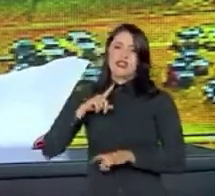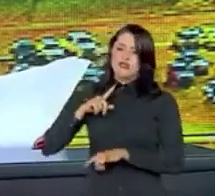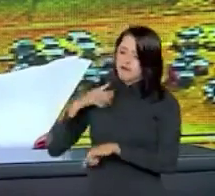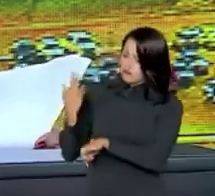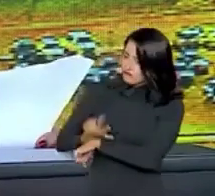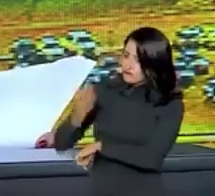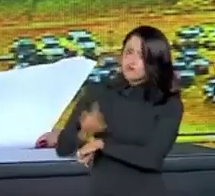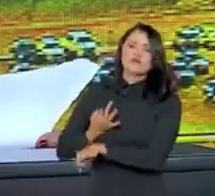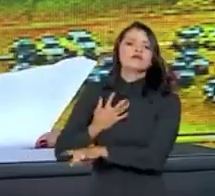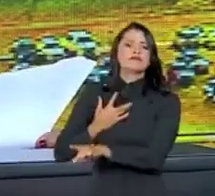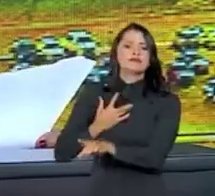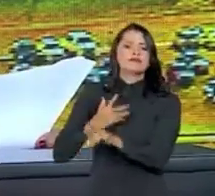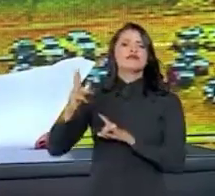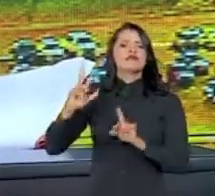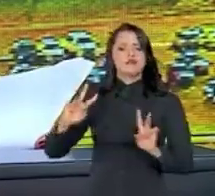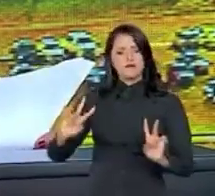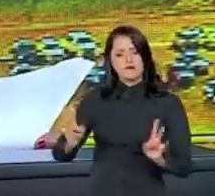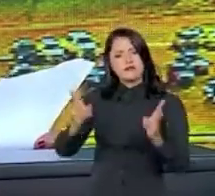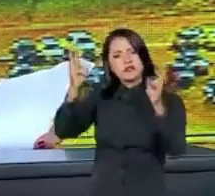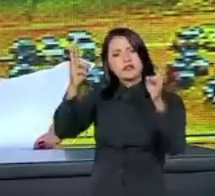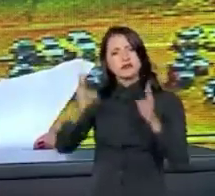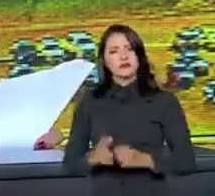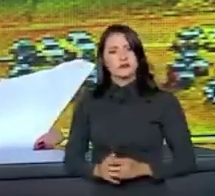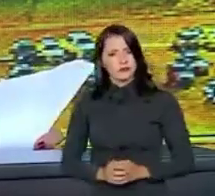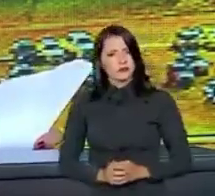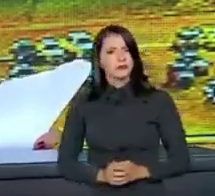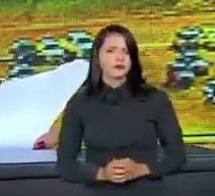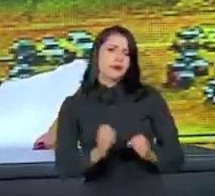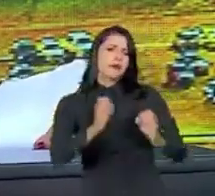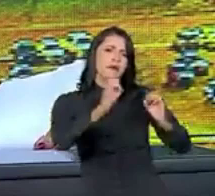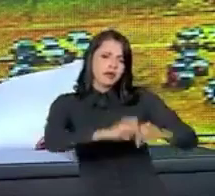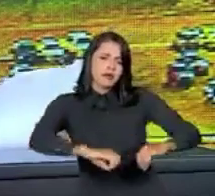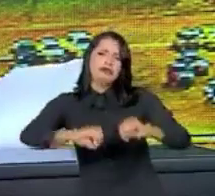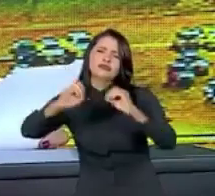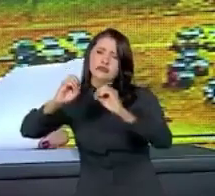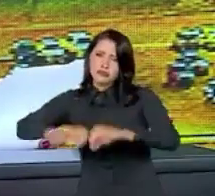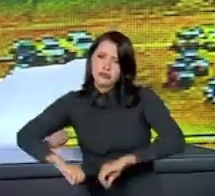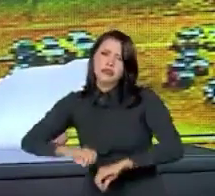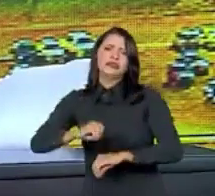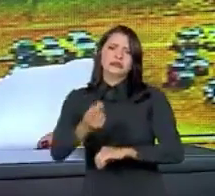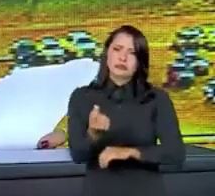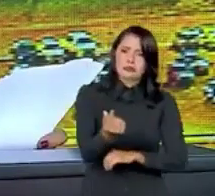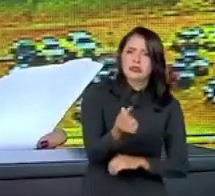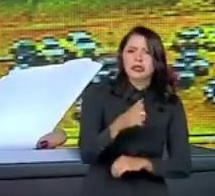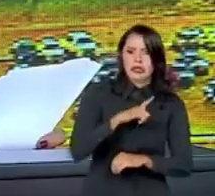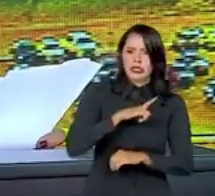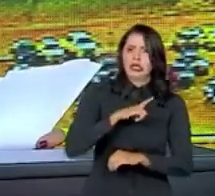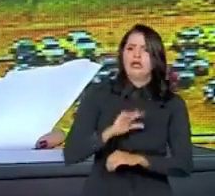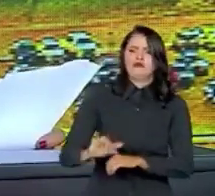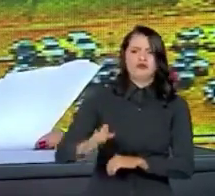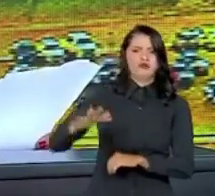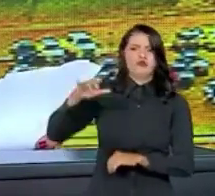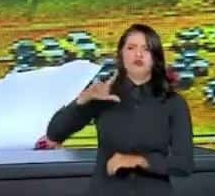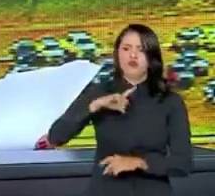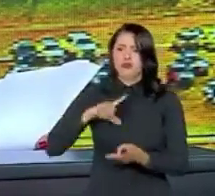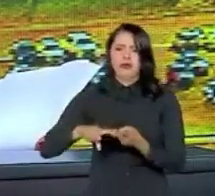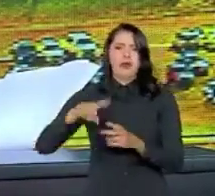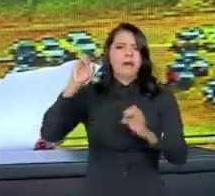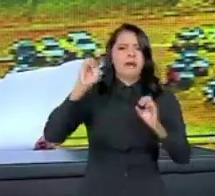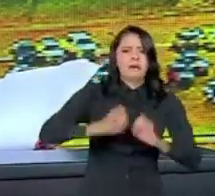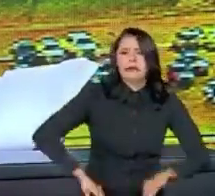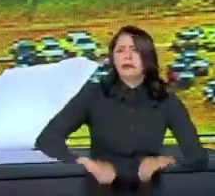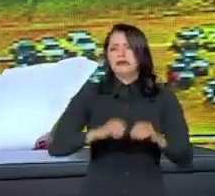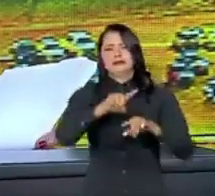resistiu e venceu. Com prejuízos financeiros expressivos, a perda irreparável de